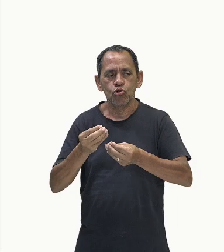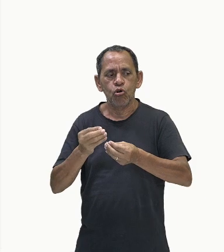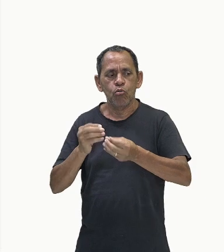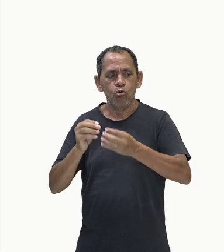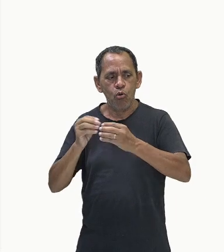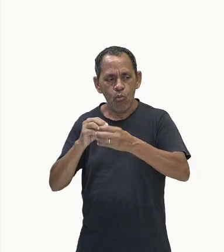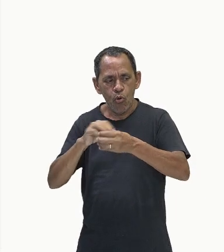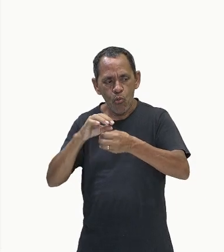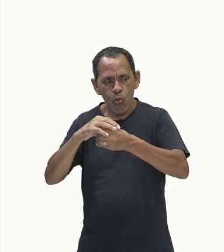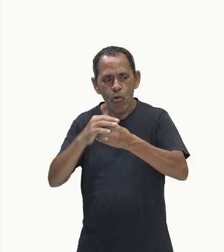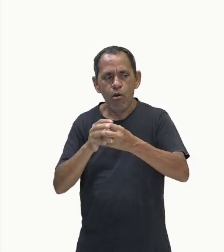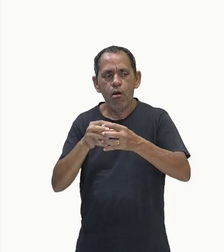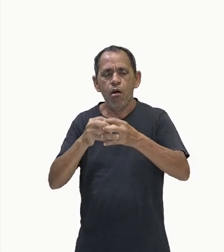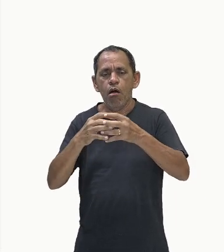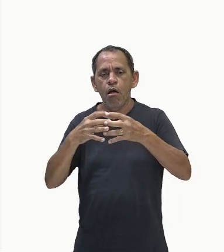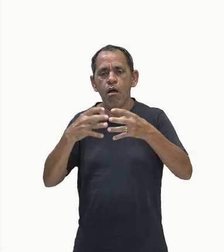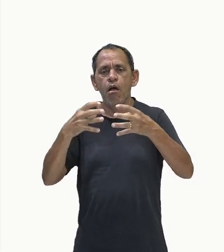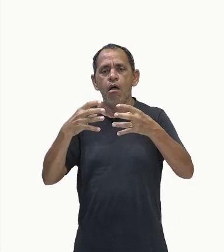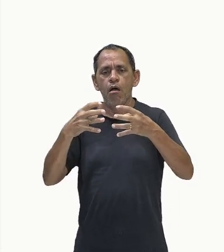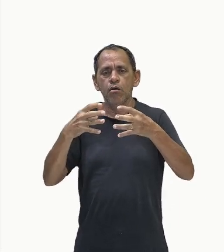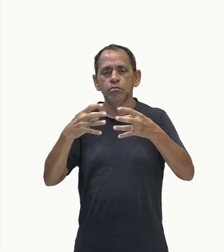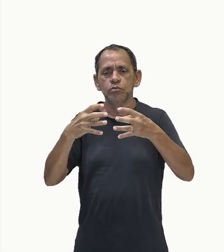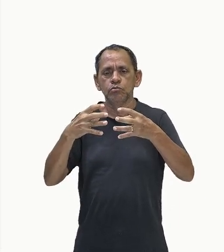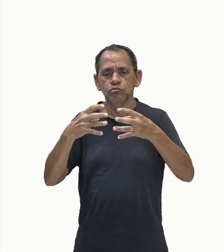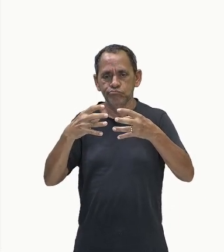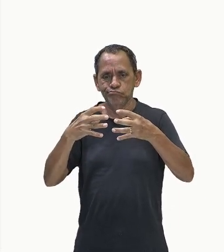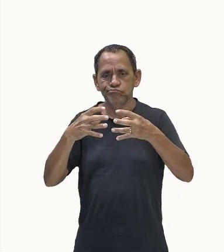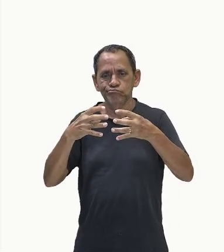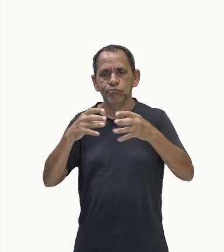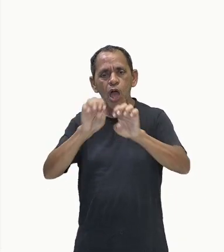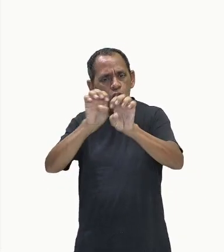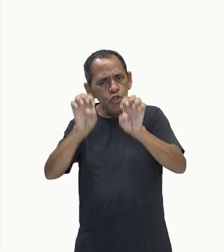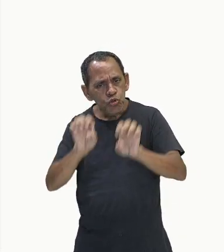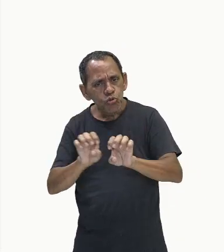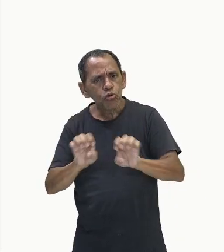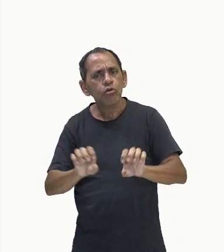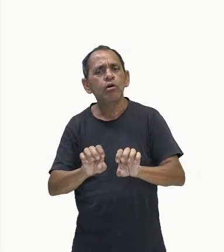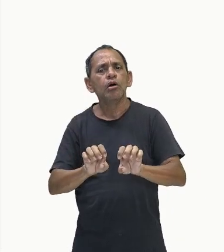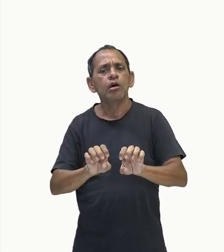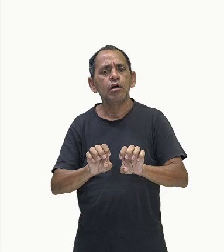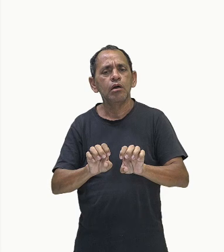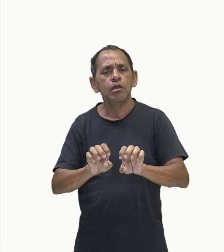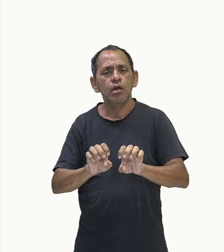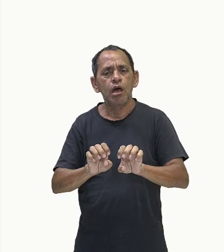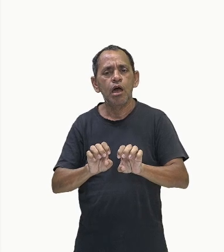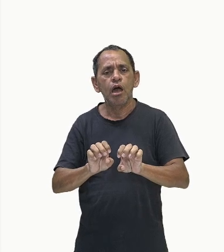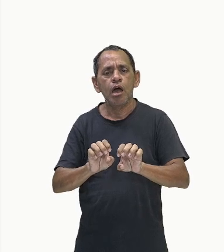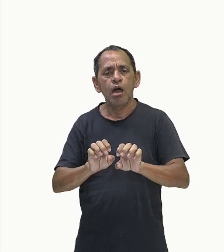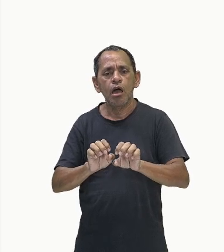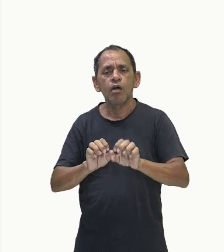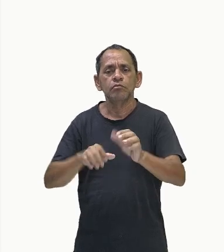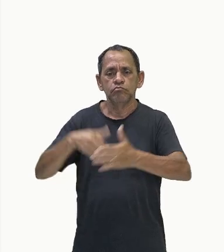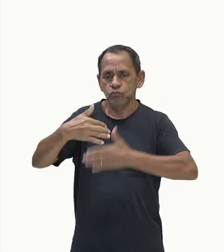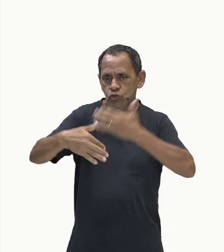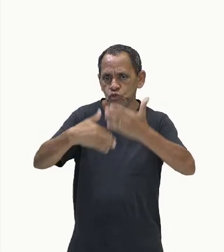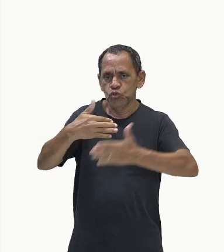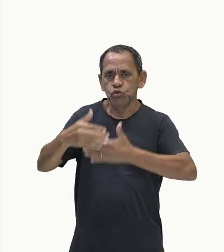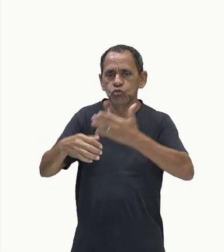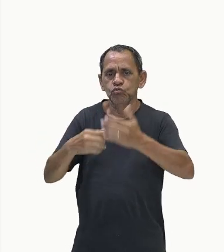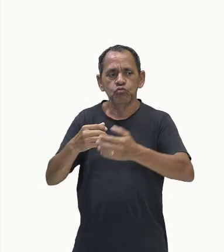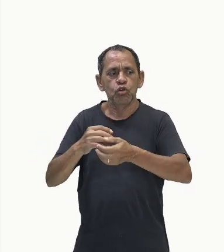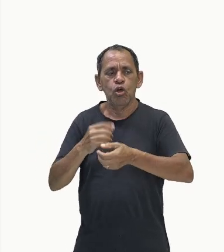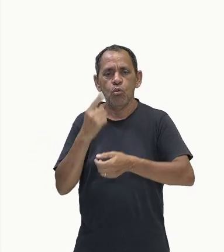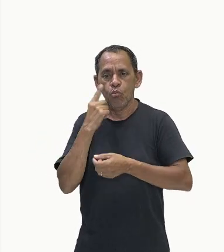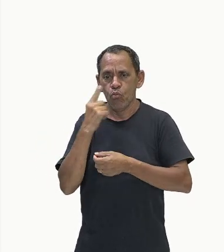parte da planta, da estrutura da planta, e aí vai formar o embrião, né? Vai formar